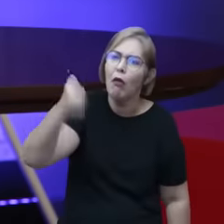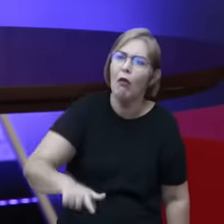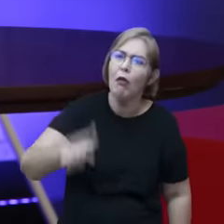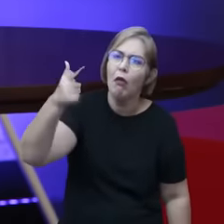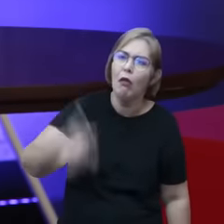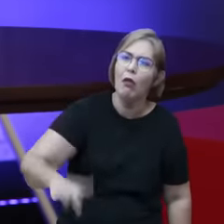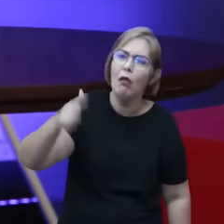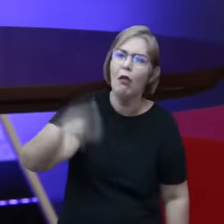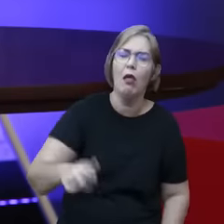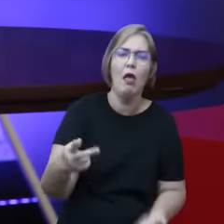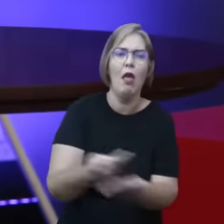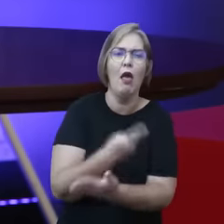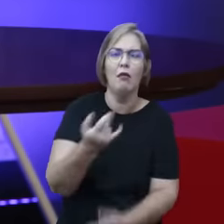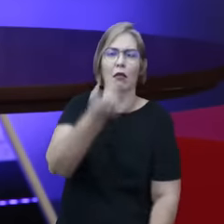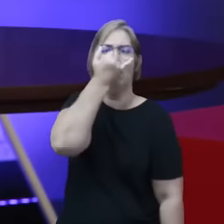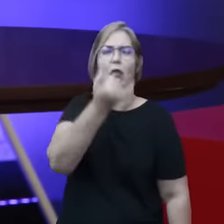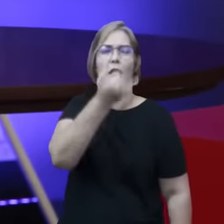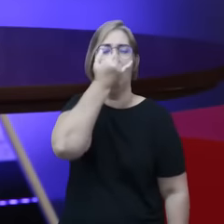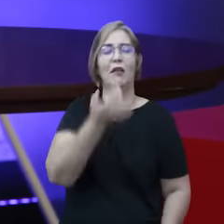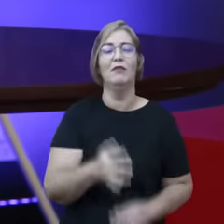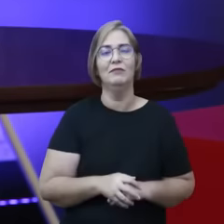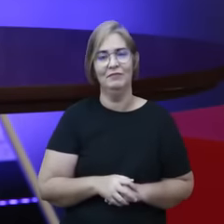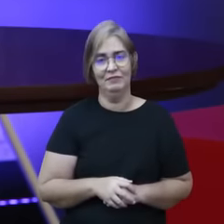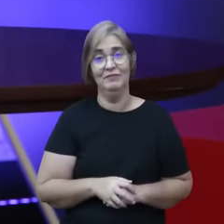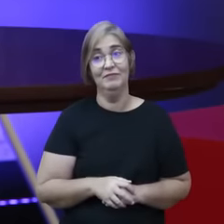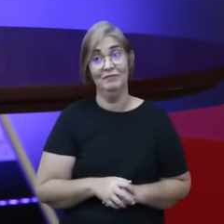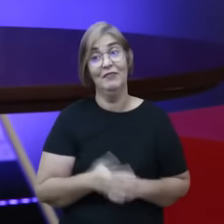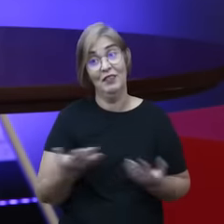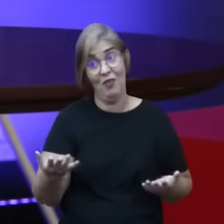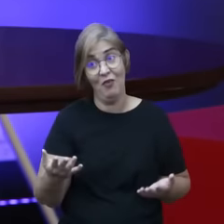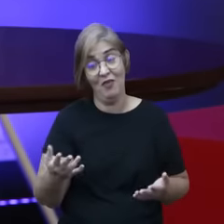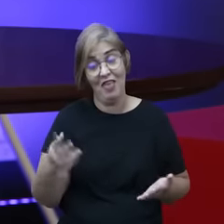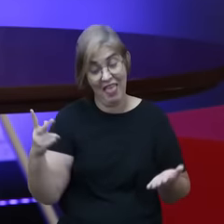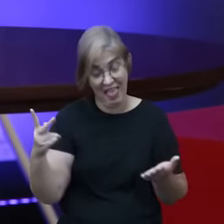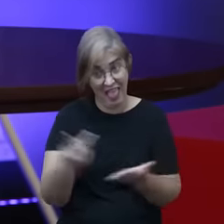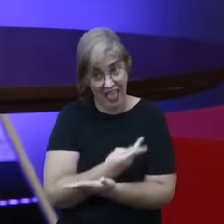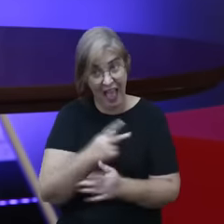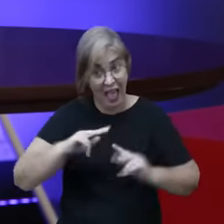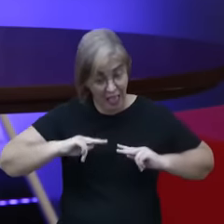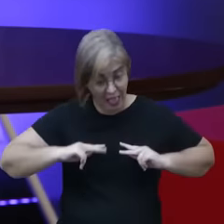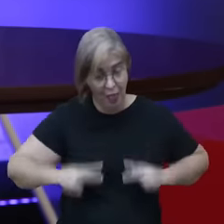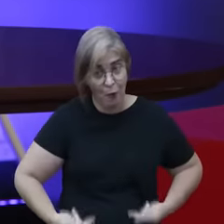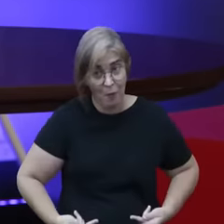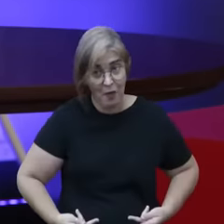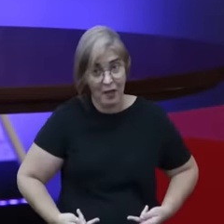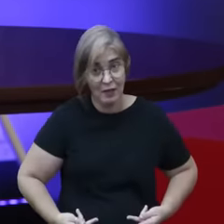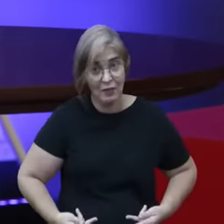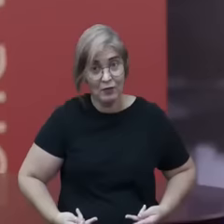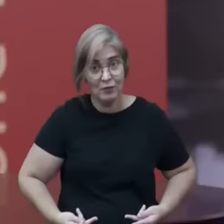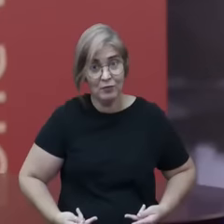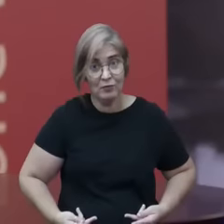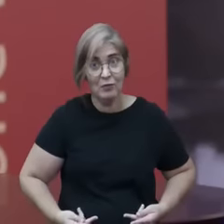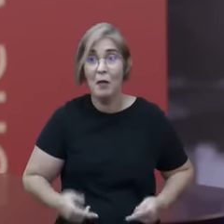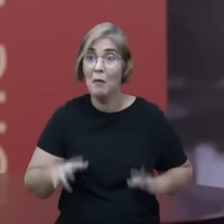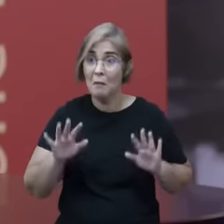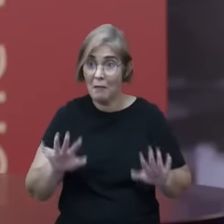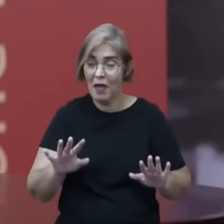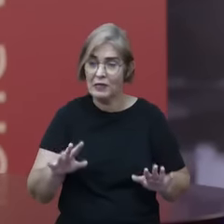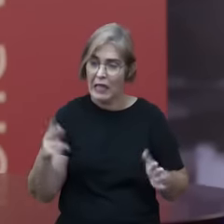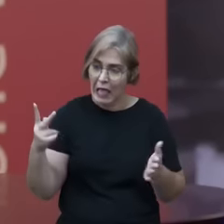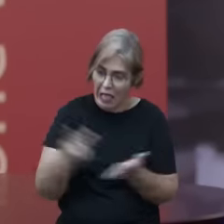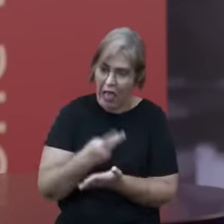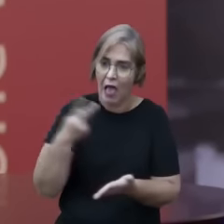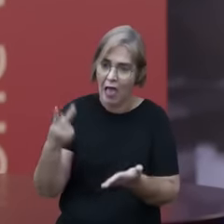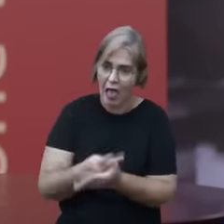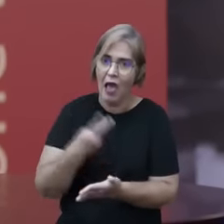Então, de fato, essa última frase, né? Errar é humano e persistir no erro é mais ainda? Absolutamente sim. É